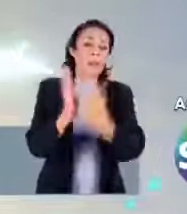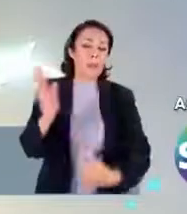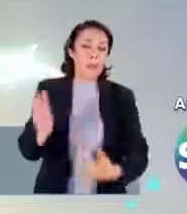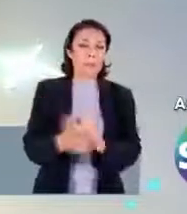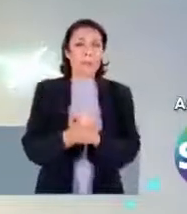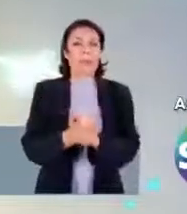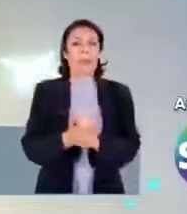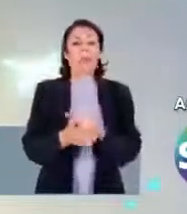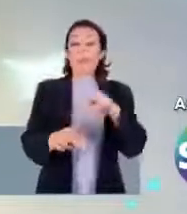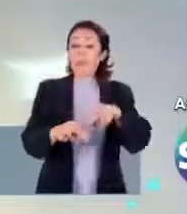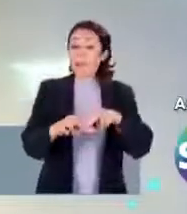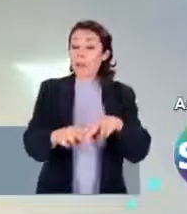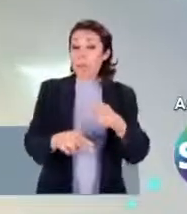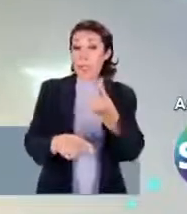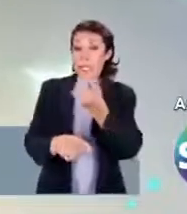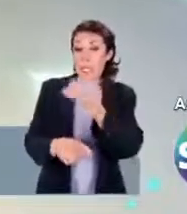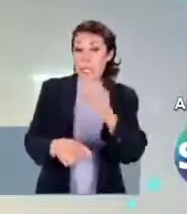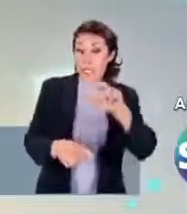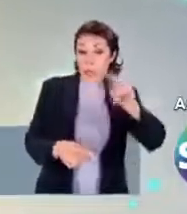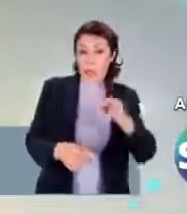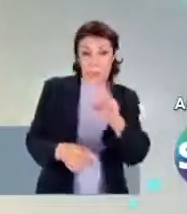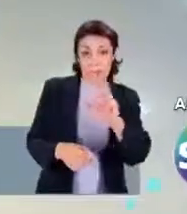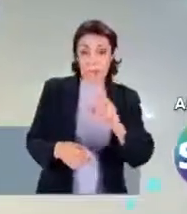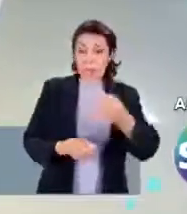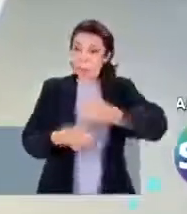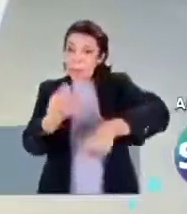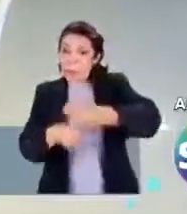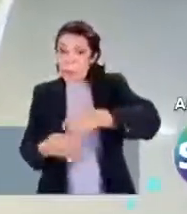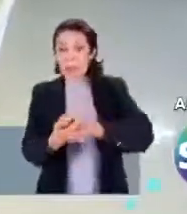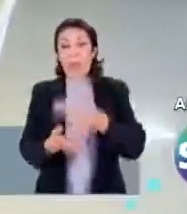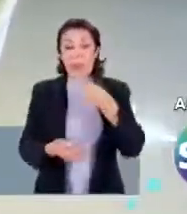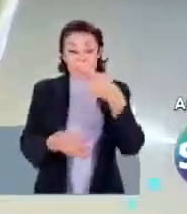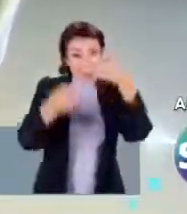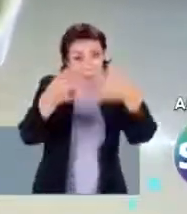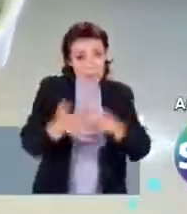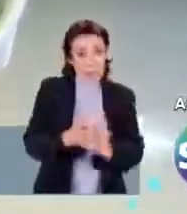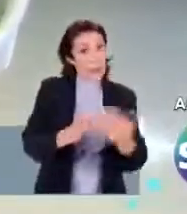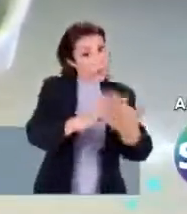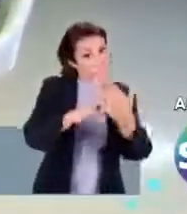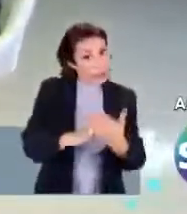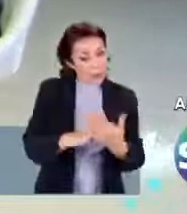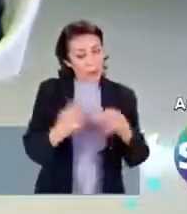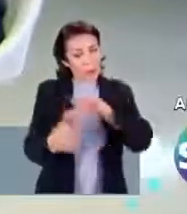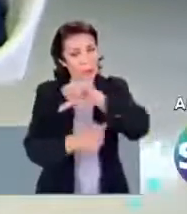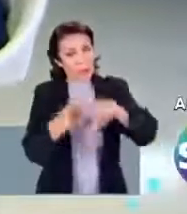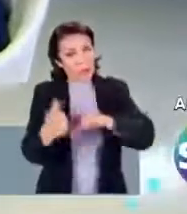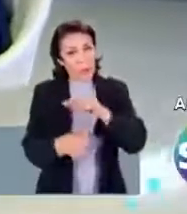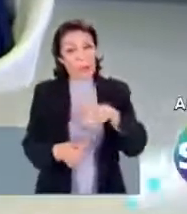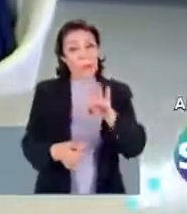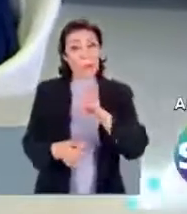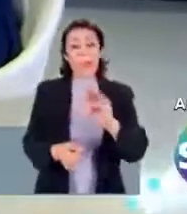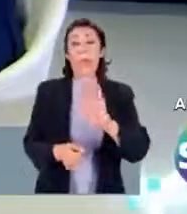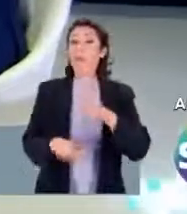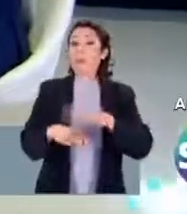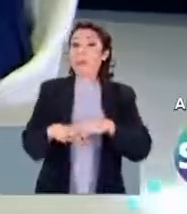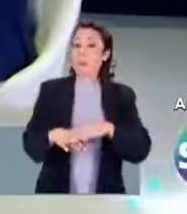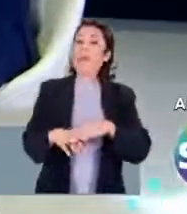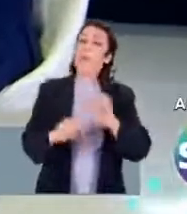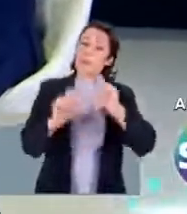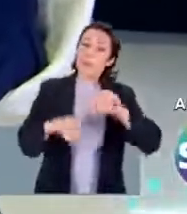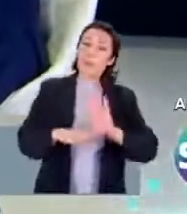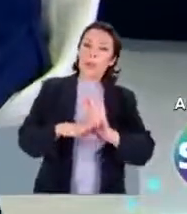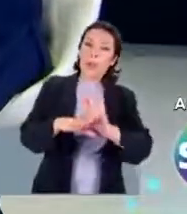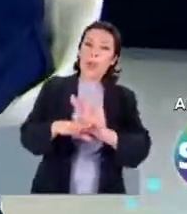600 bilhões de reais da dívida dos estados e vou renegociar eu digo para eles ó me ajude a fazer a reforma tributária que eu lhe compenso tirando